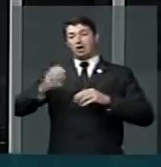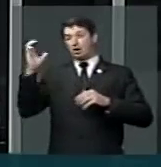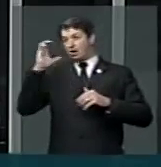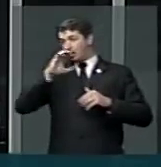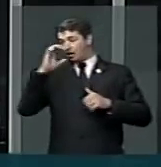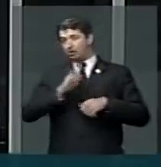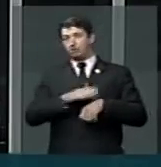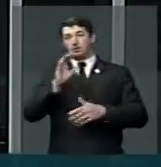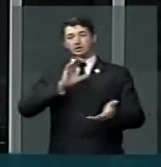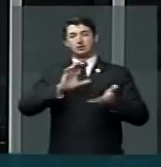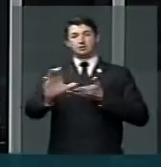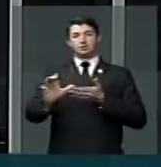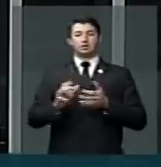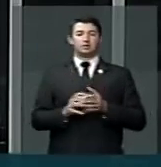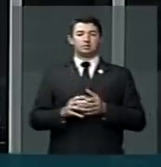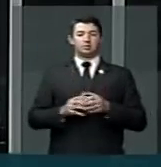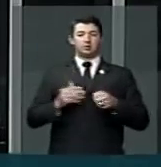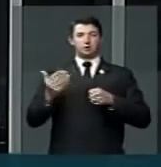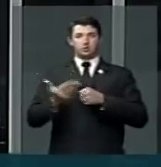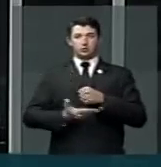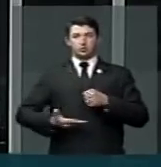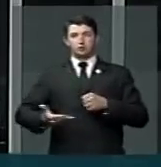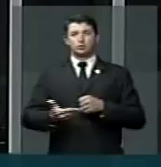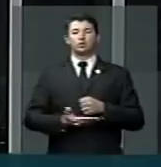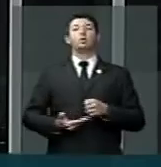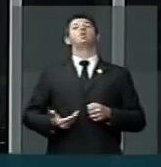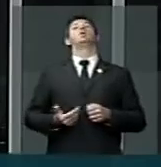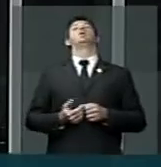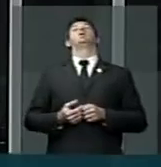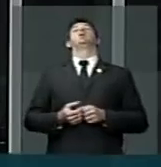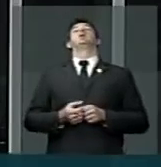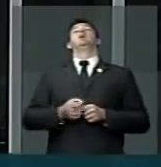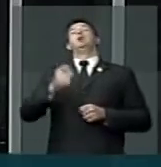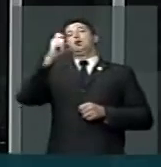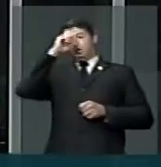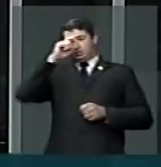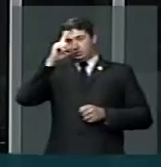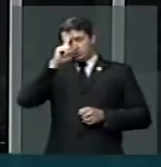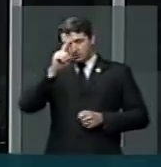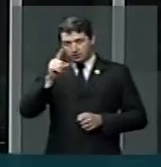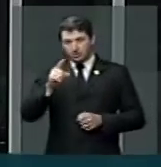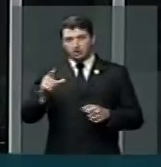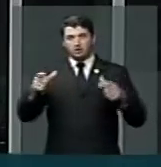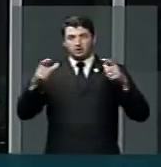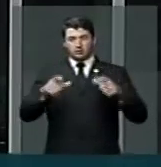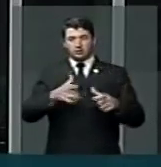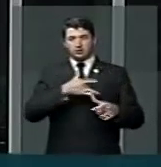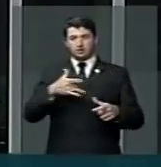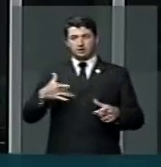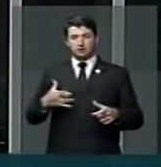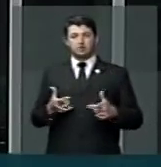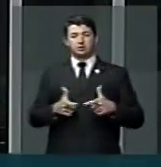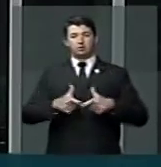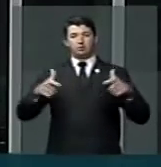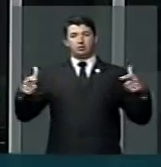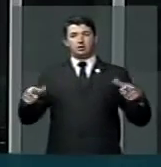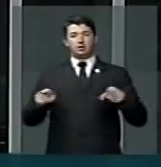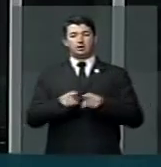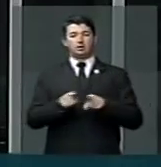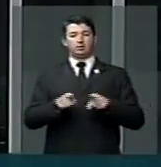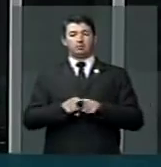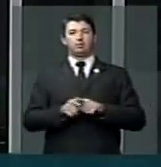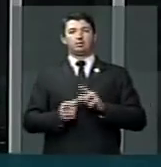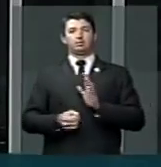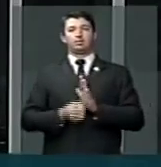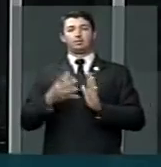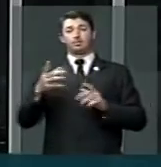os investimentos em infraestrutura e os hospitais e unidades de saúde, ampliar o